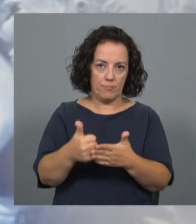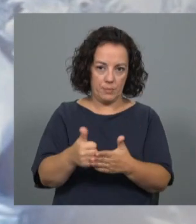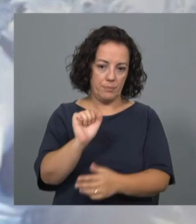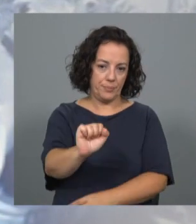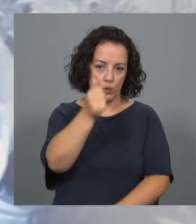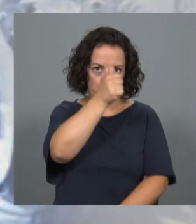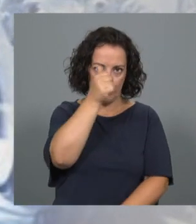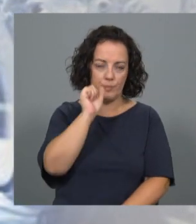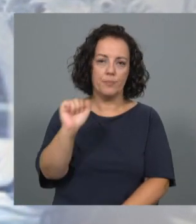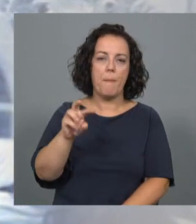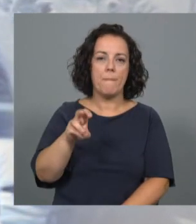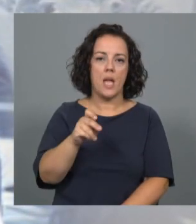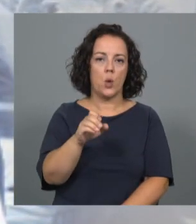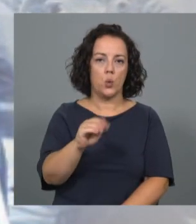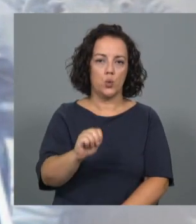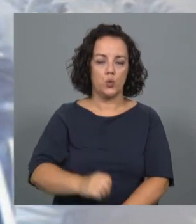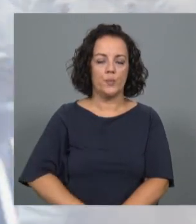é de Marcos.